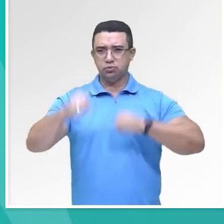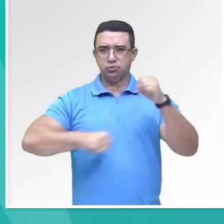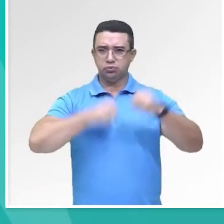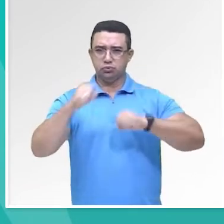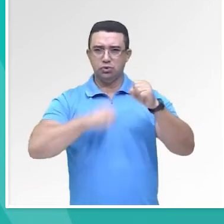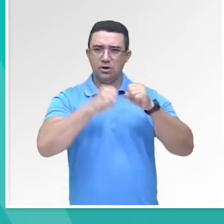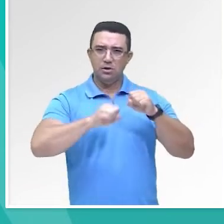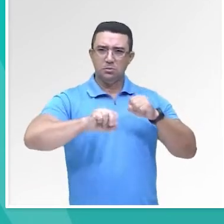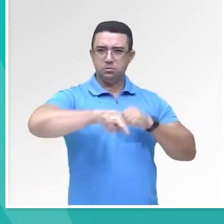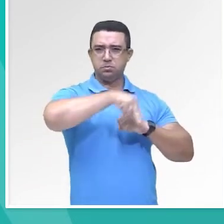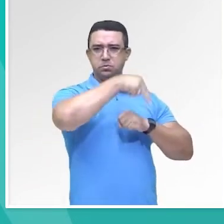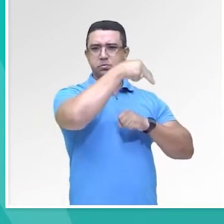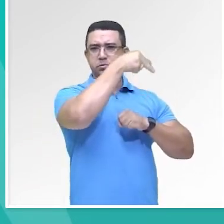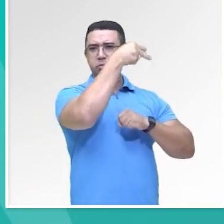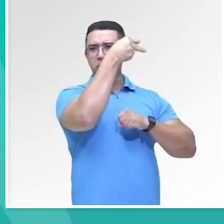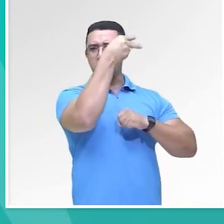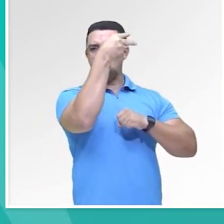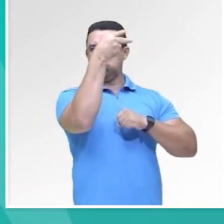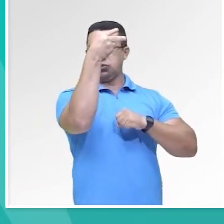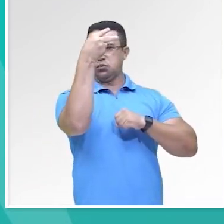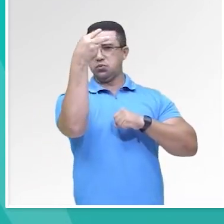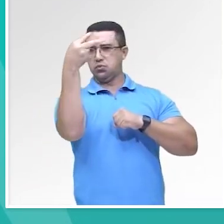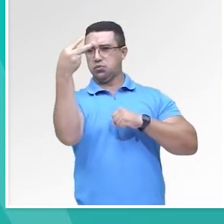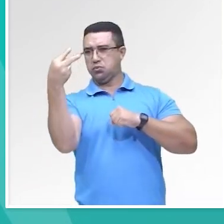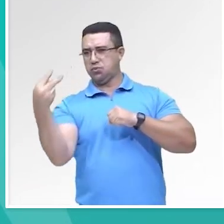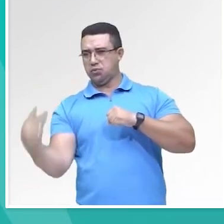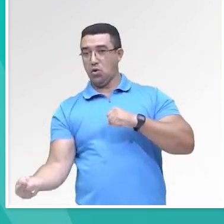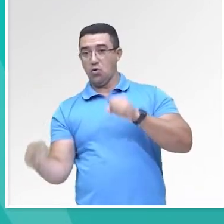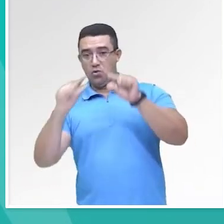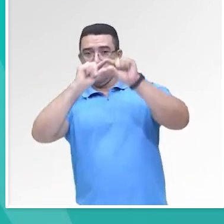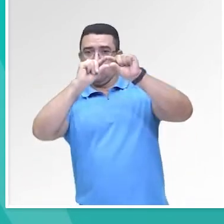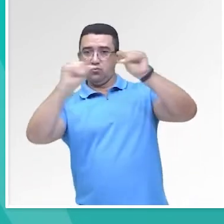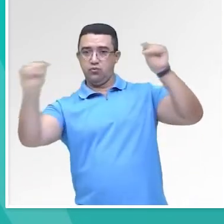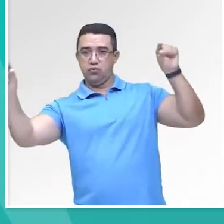uma impulsão completamente diferente, que é o que,